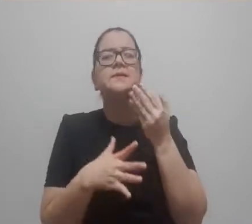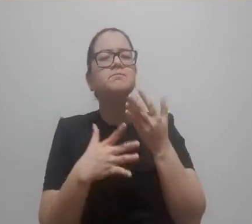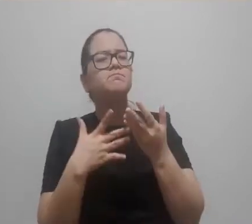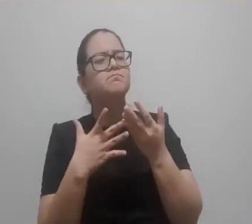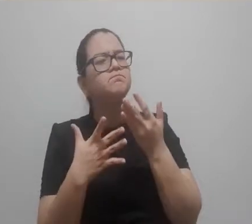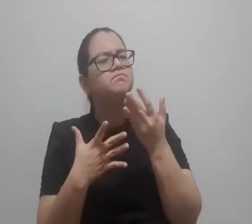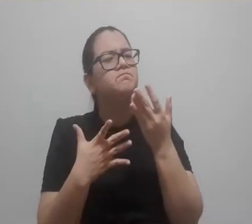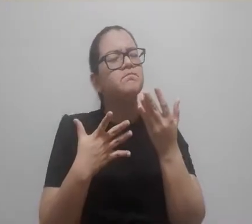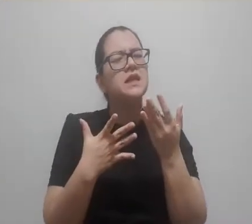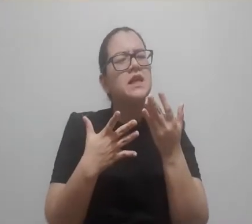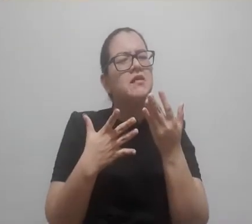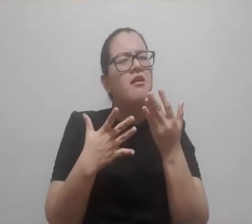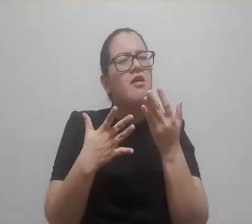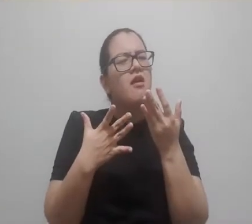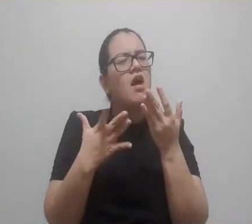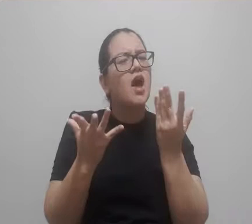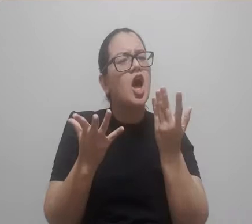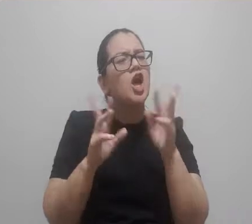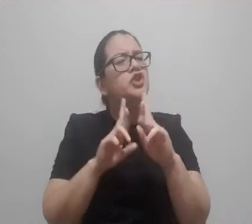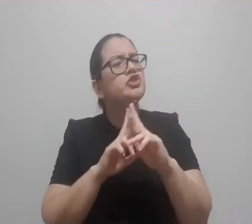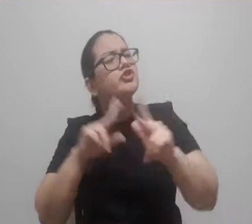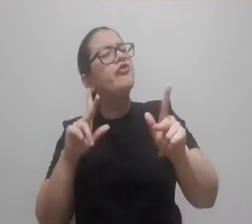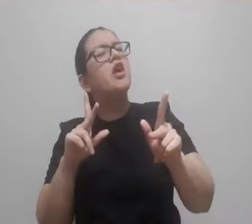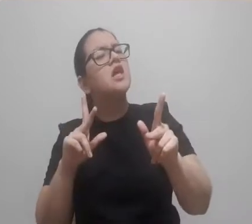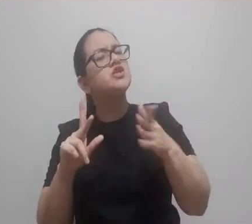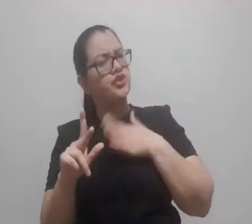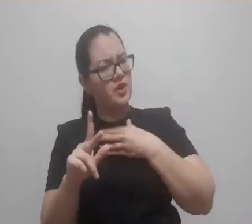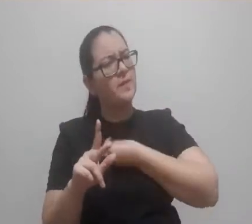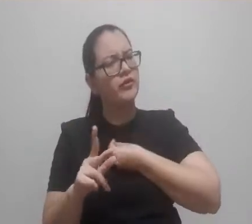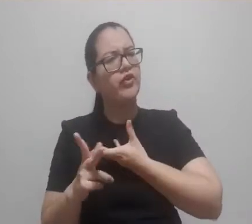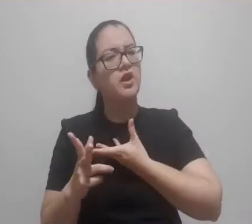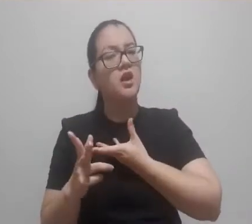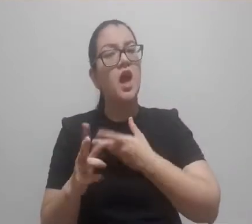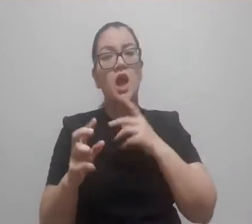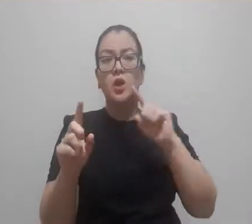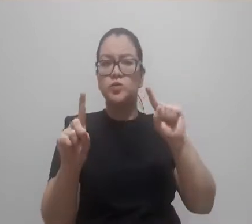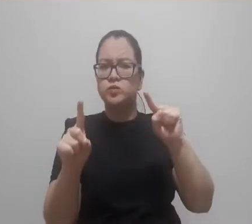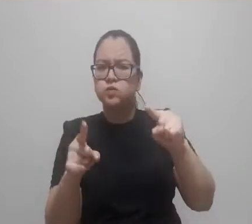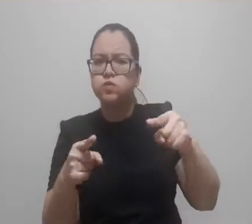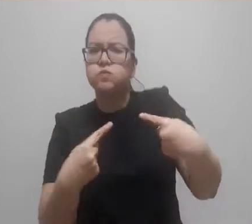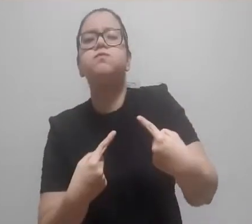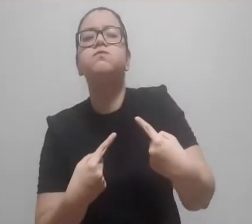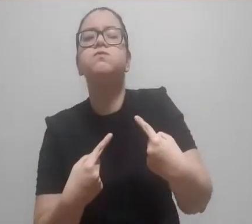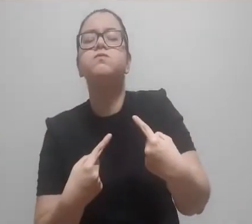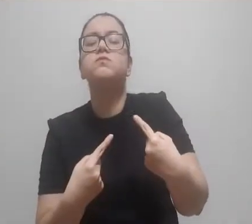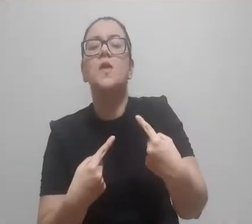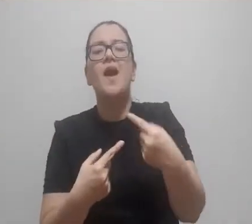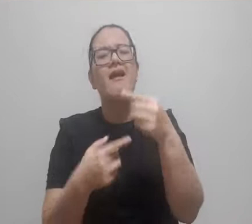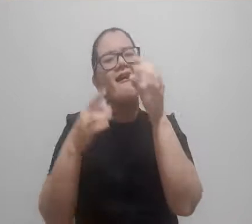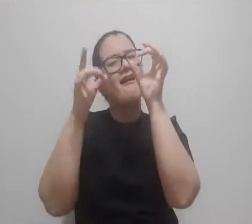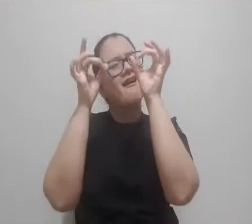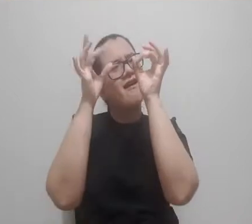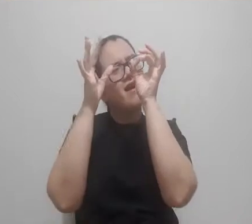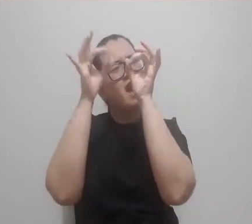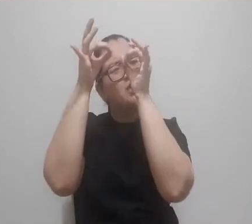particular para mim, né? Eu falo isso porque tem sido um grande desafio a cada ponto que nós